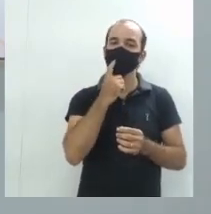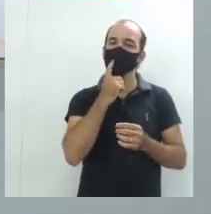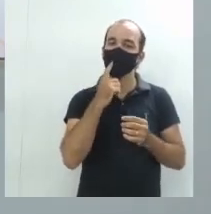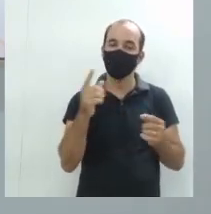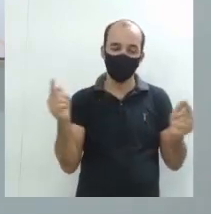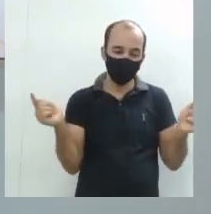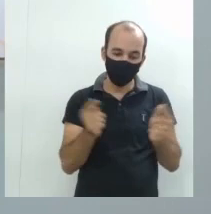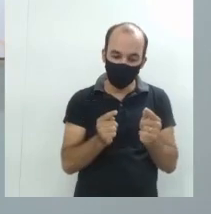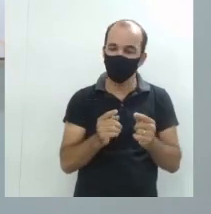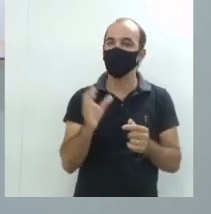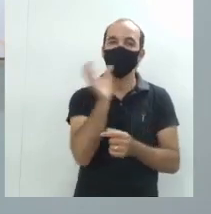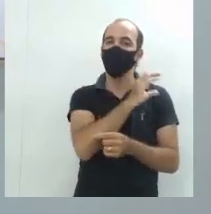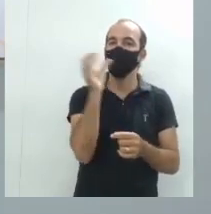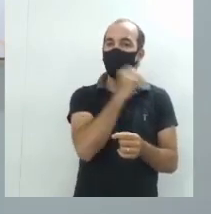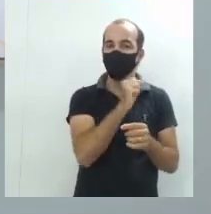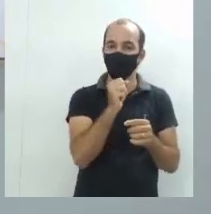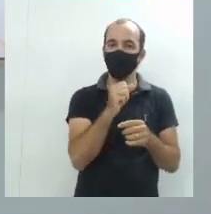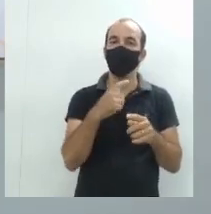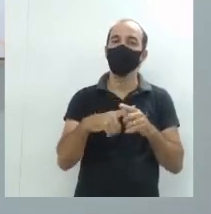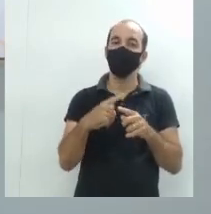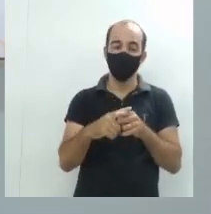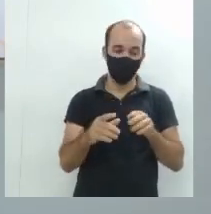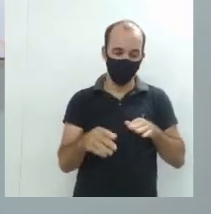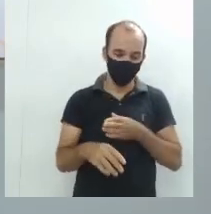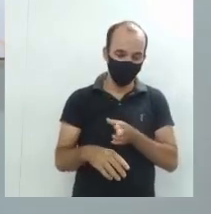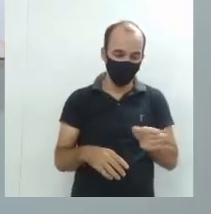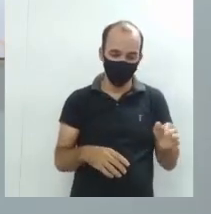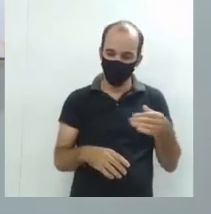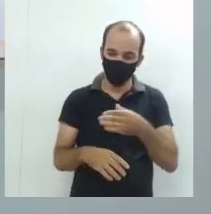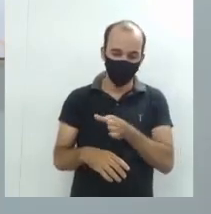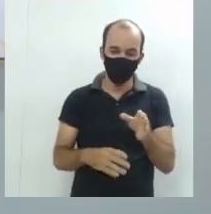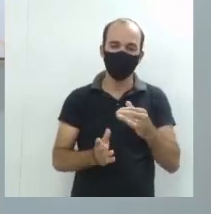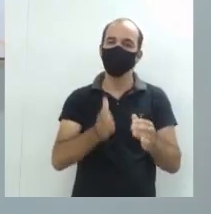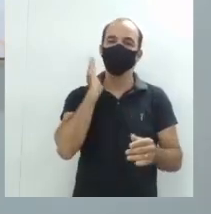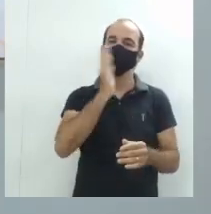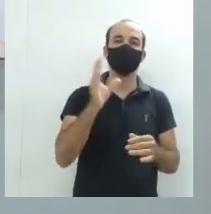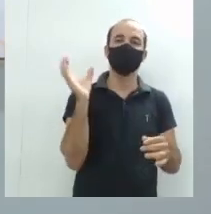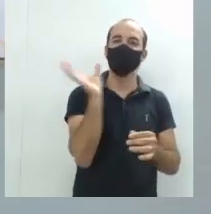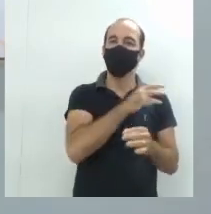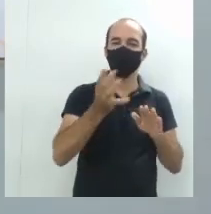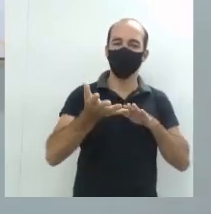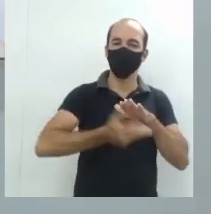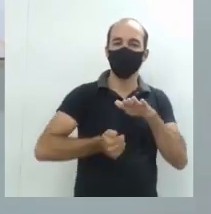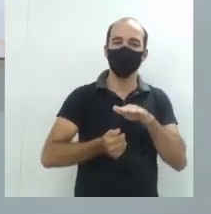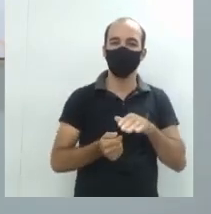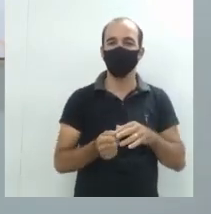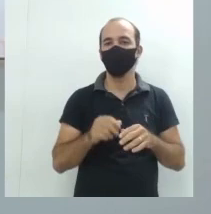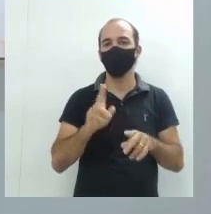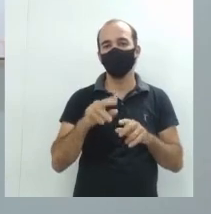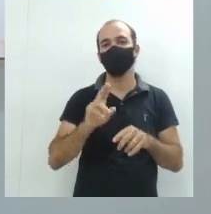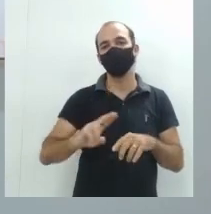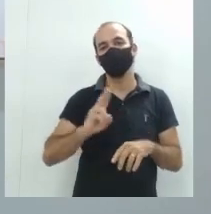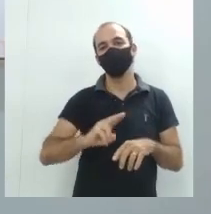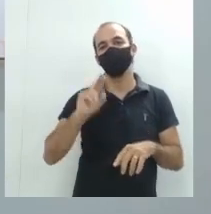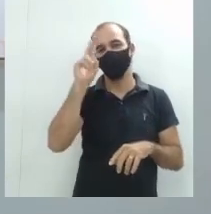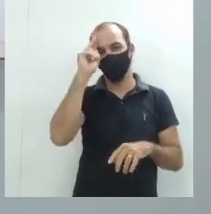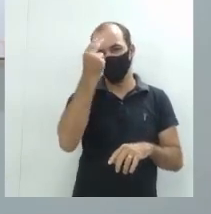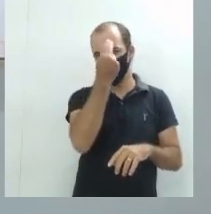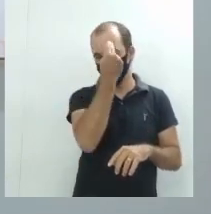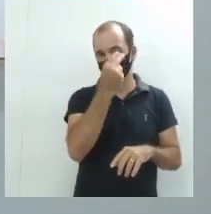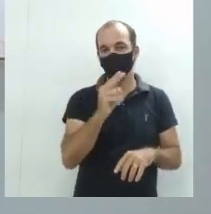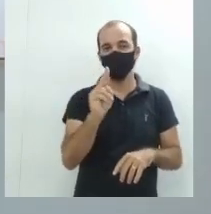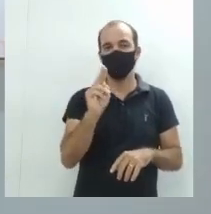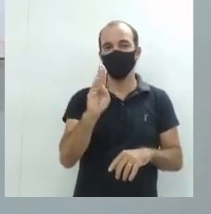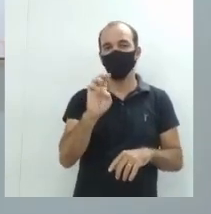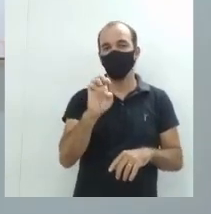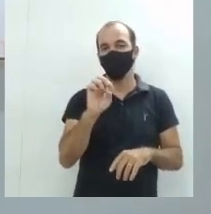para sua casa e pega até umas informações que existem no satélite de congestionamento. Essa é a aplicação vetorial